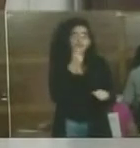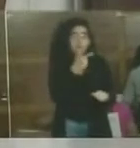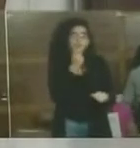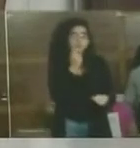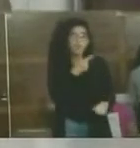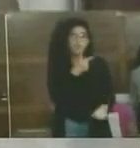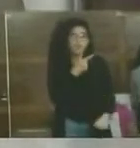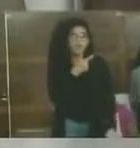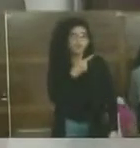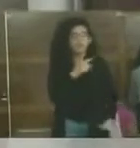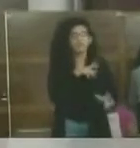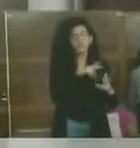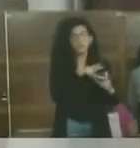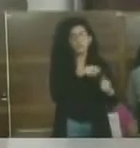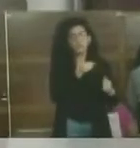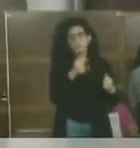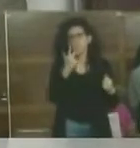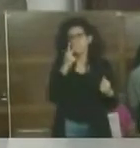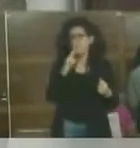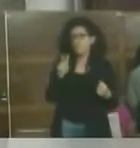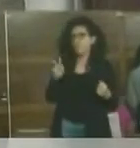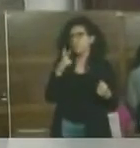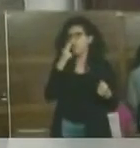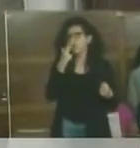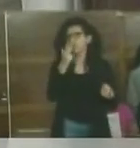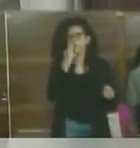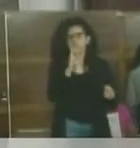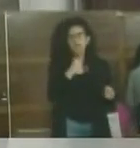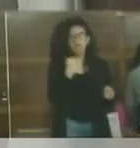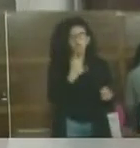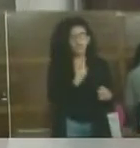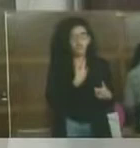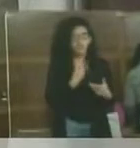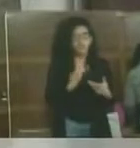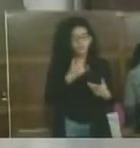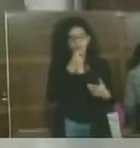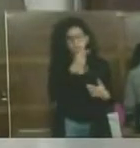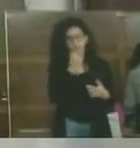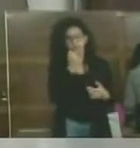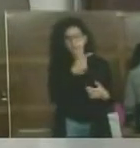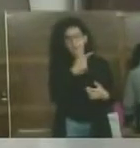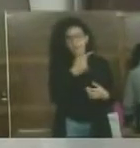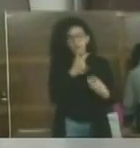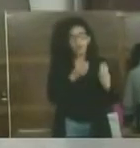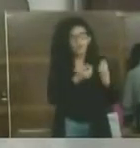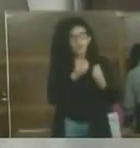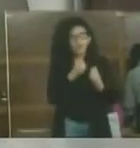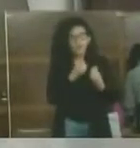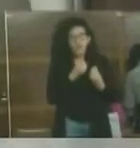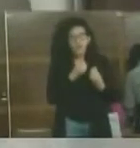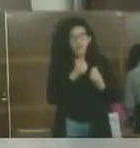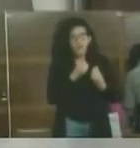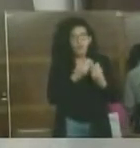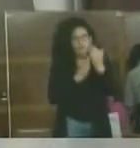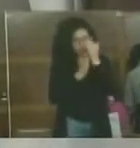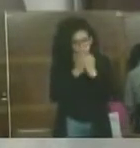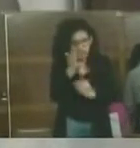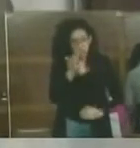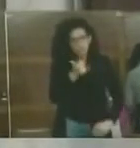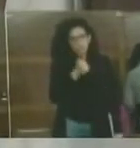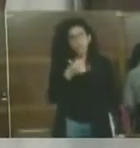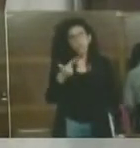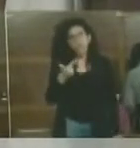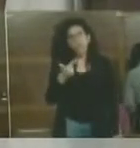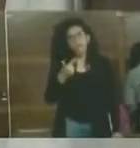É mostrar para o mundo que nós temos ali como botar trabalhadores cair com esse índice de 12 milhões